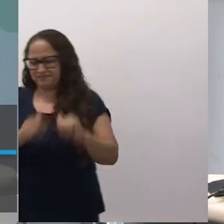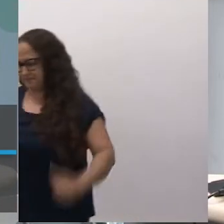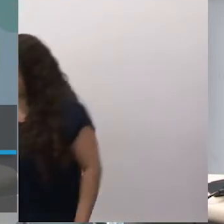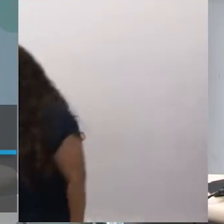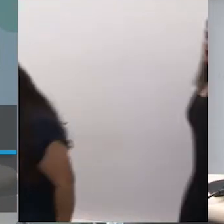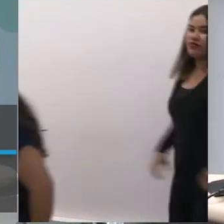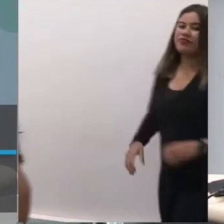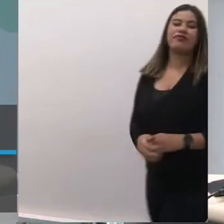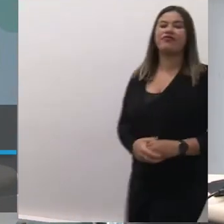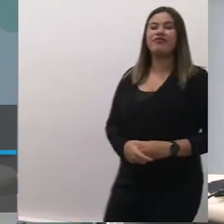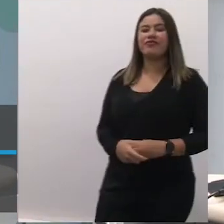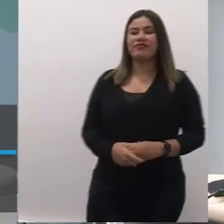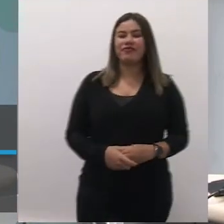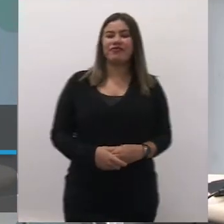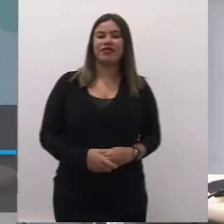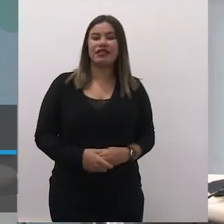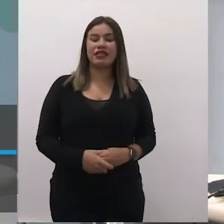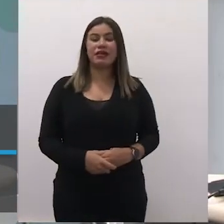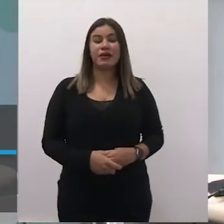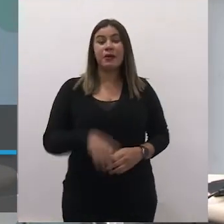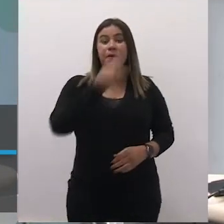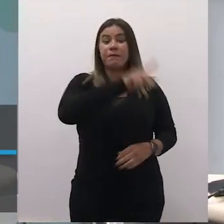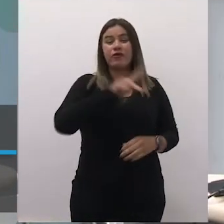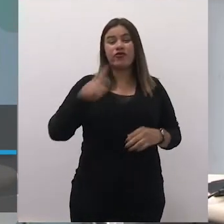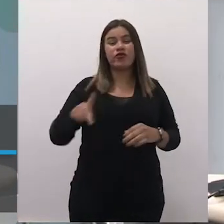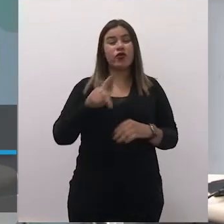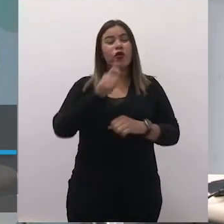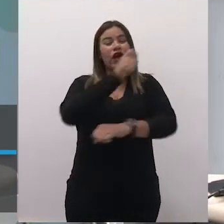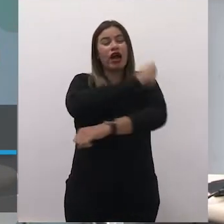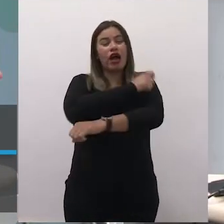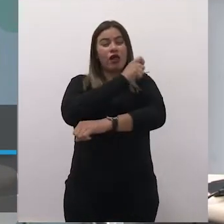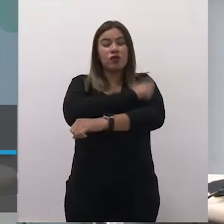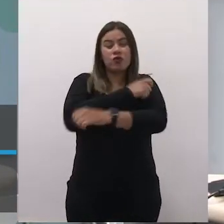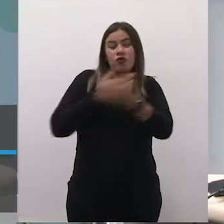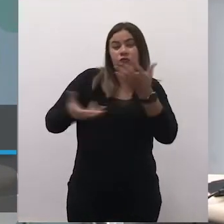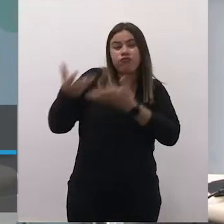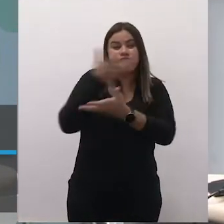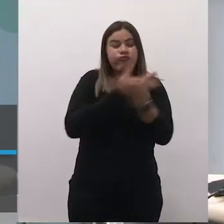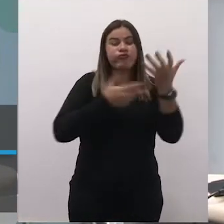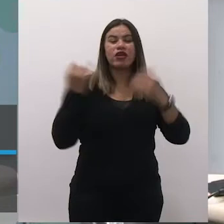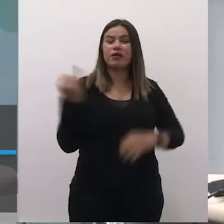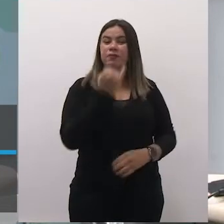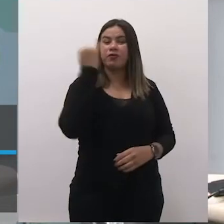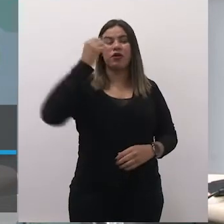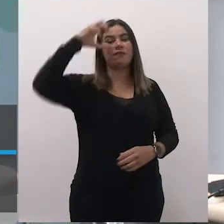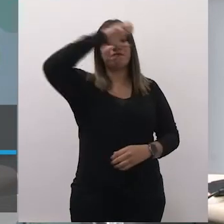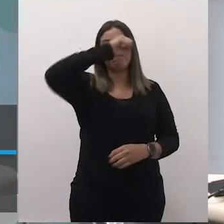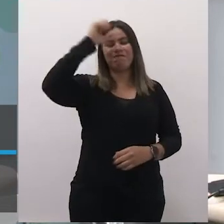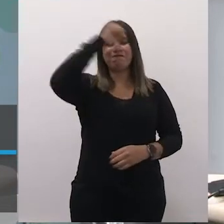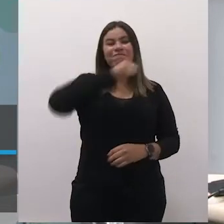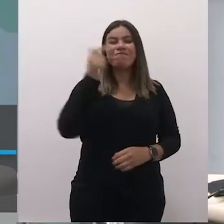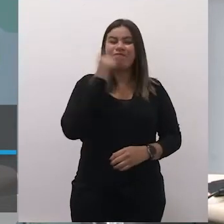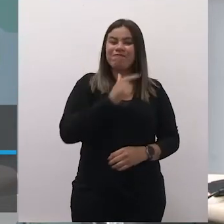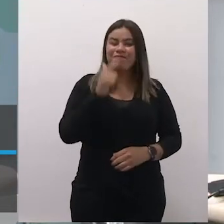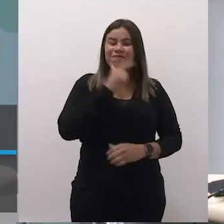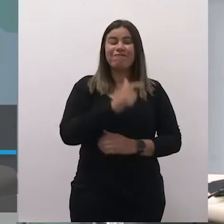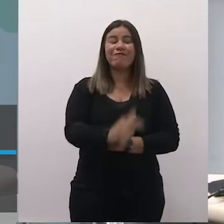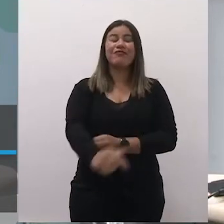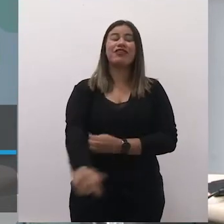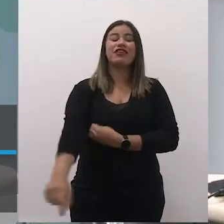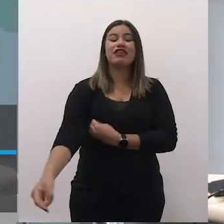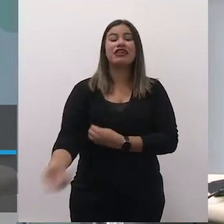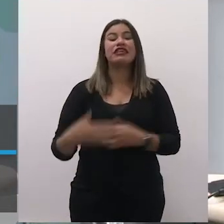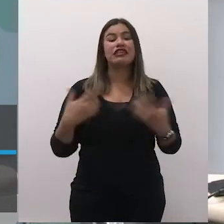entre professor e aluno, ela é importantíssima para esse desenvolvimento da aprendizagem. Então, convivência, sim,